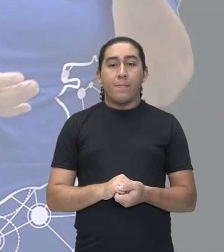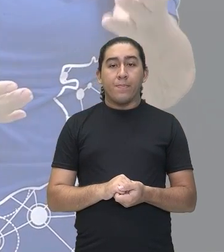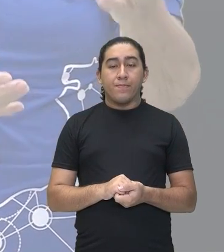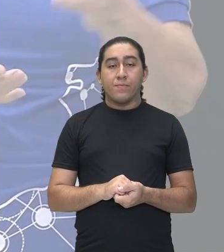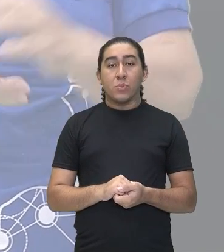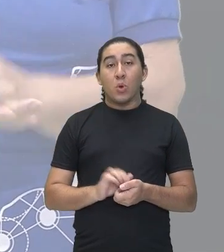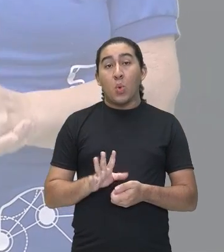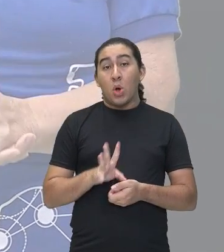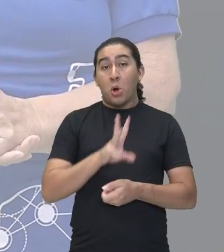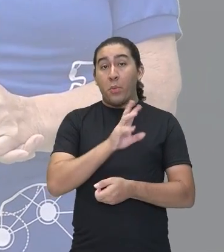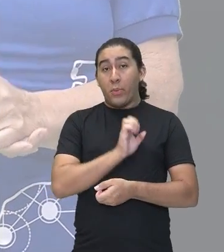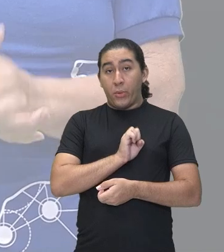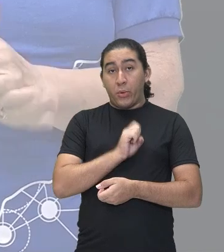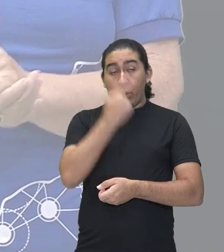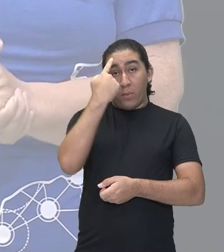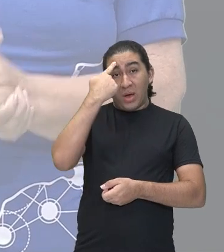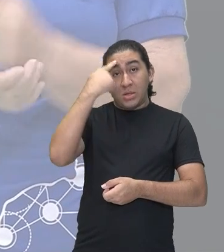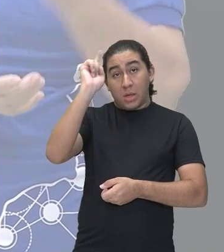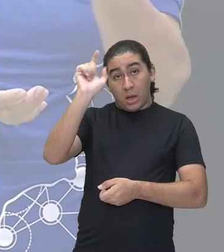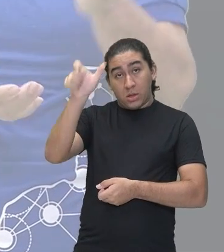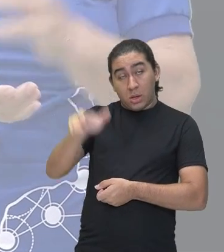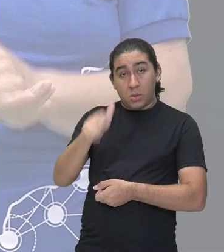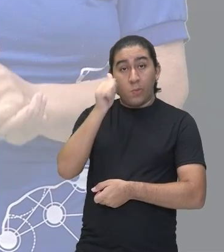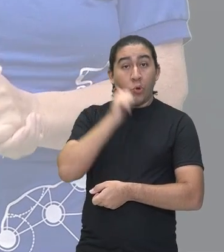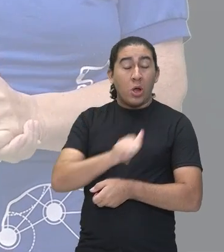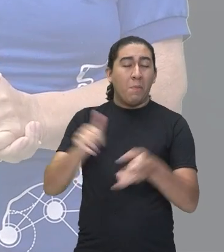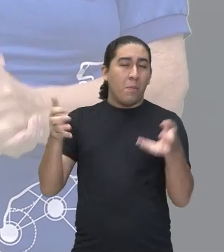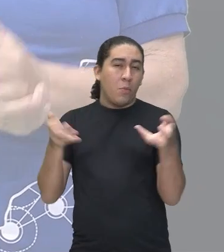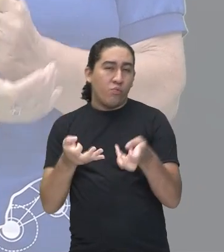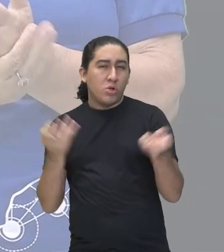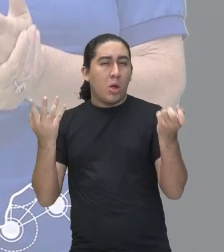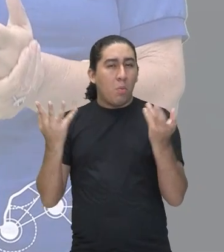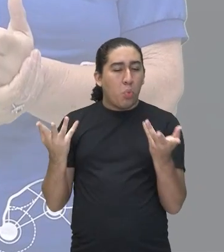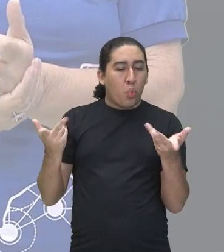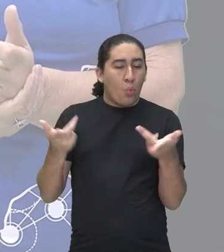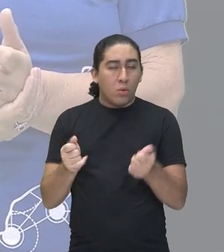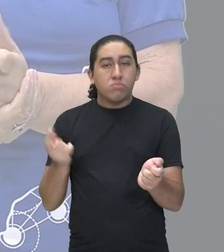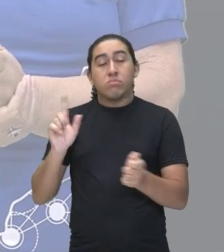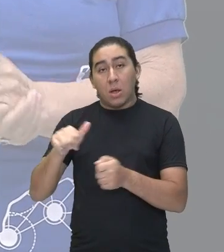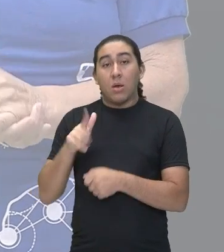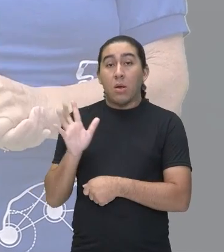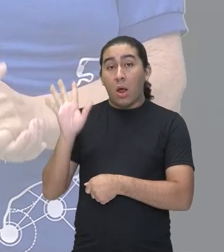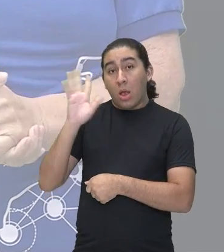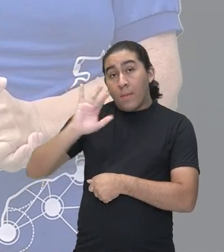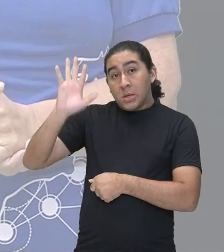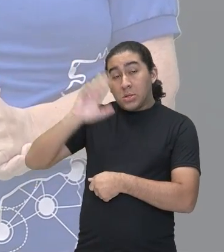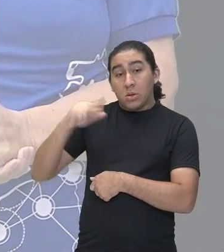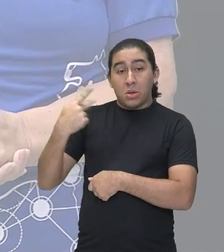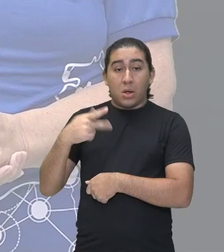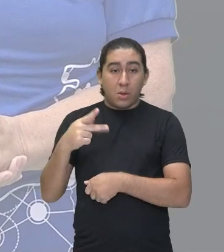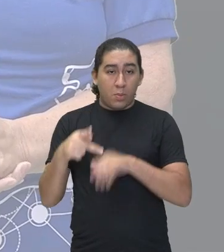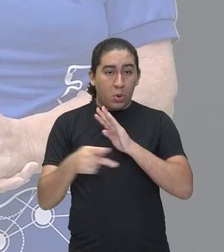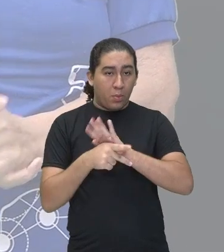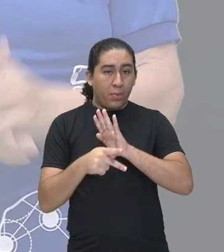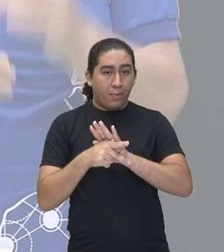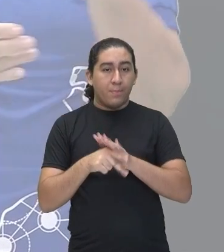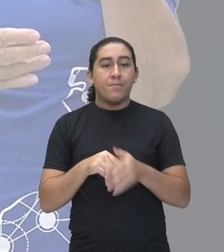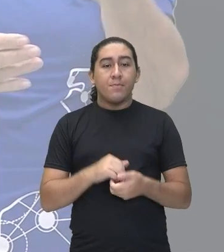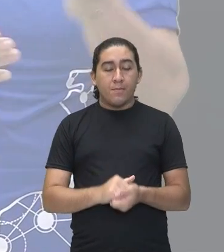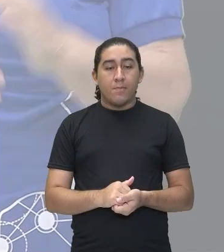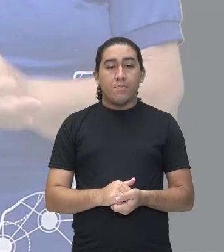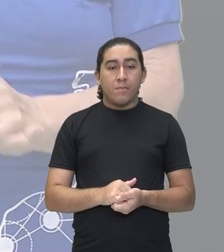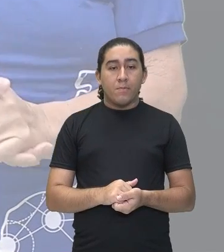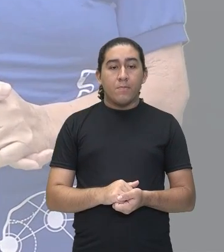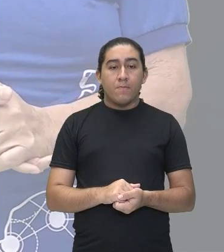O amor idealizado também faz parte dessas características. A mulher idealizada,